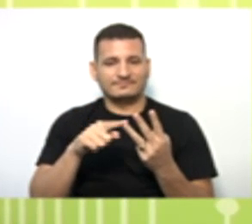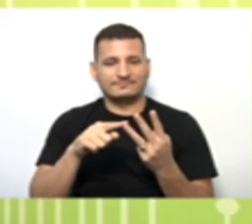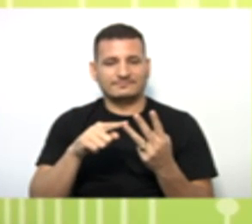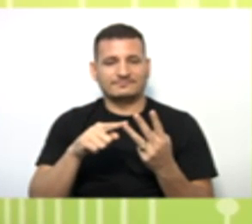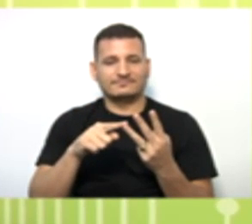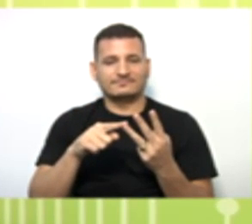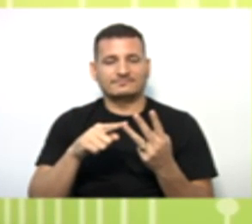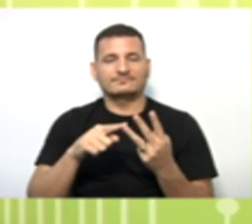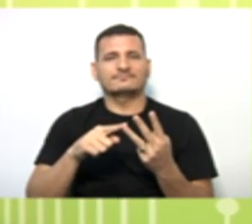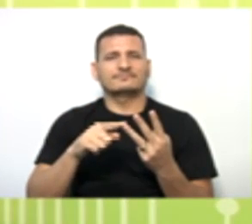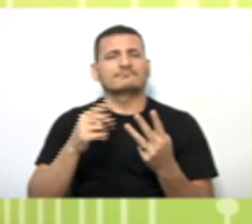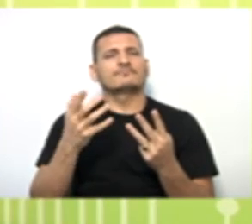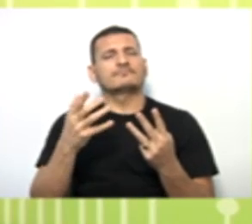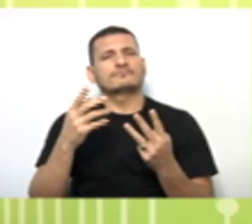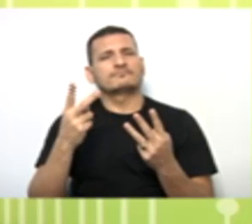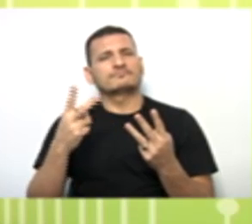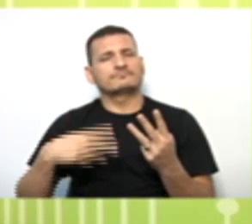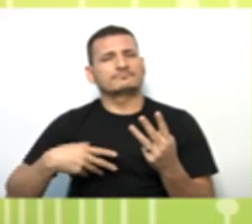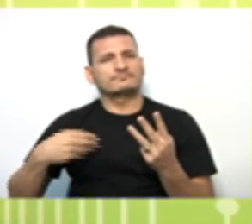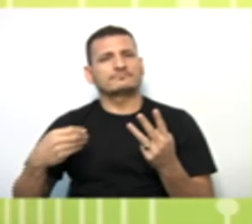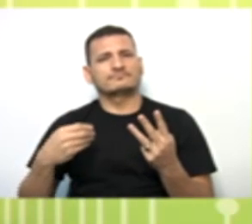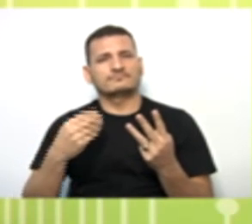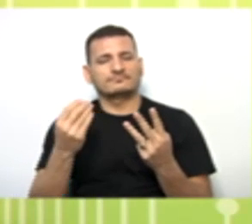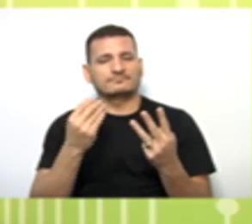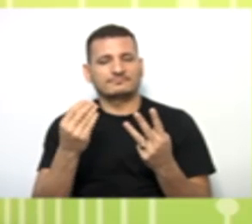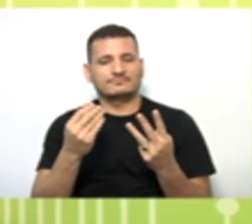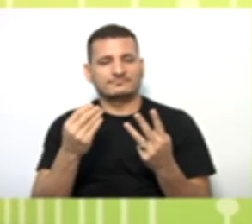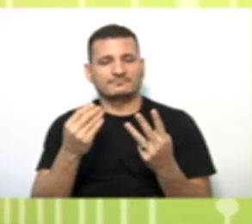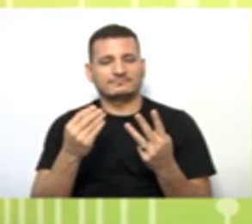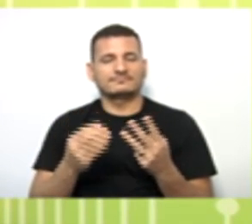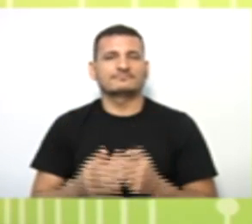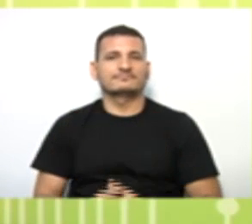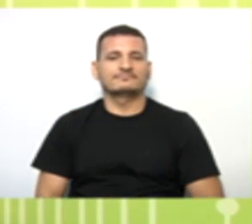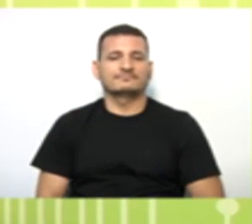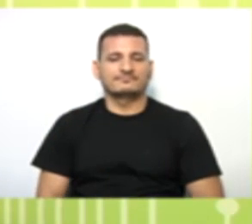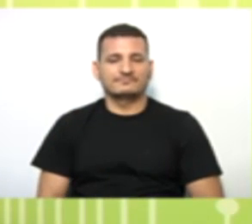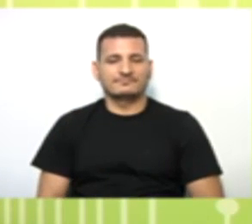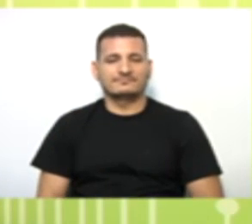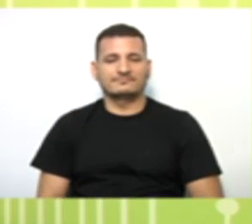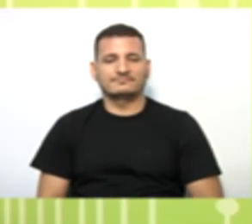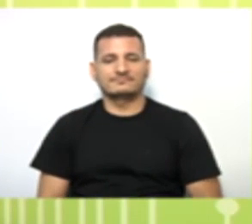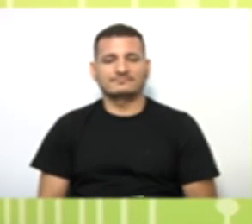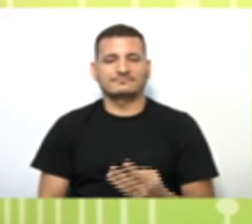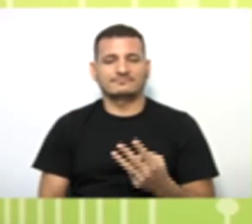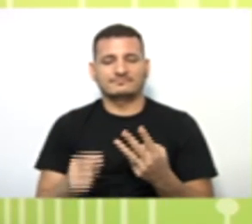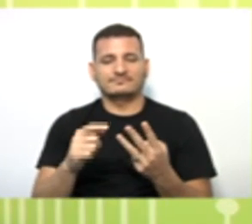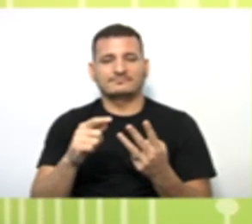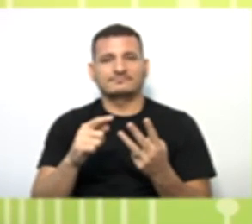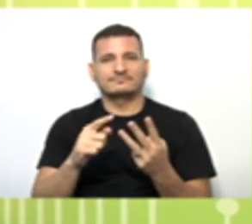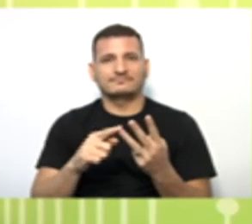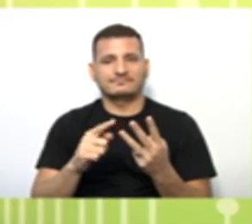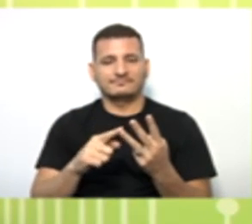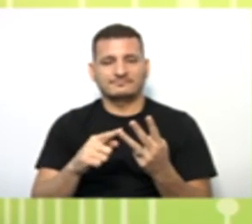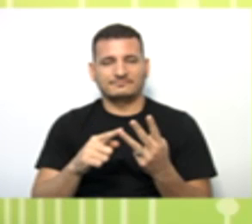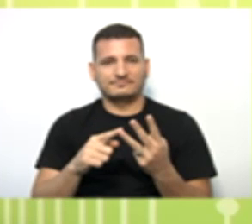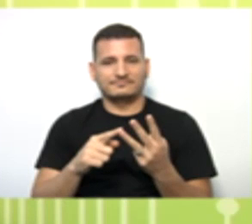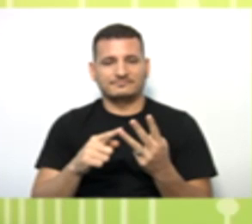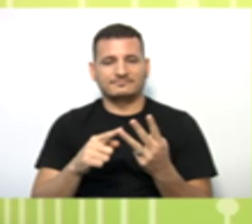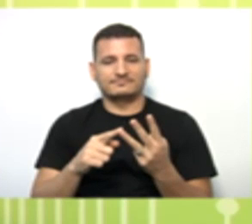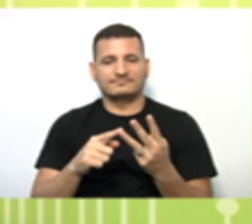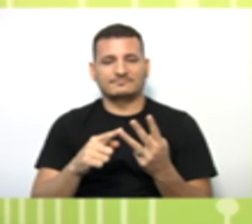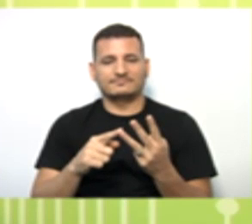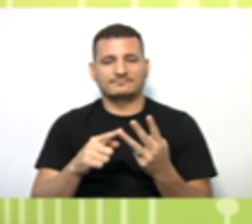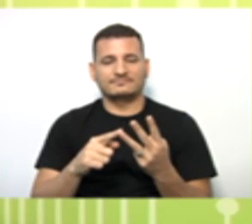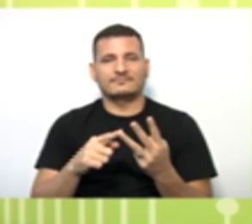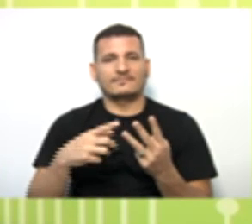Mas e aí, não é 2 filhos? Como é que a gente faz essa situação? Seguinte, o filho do pai e o